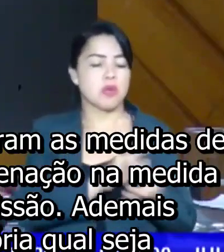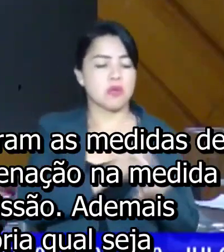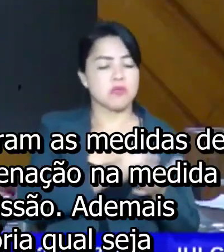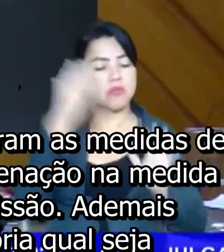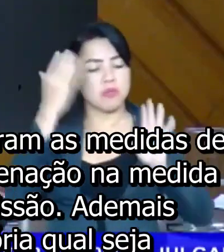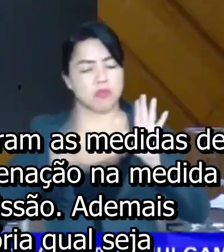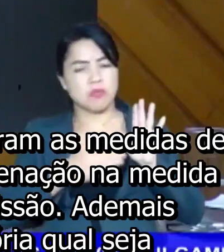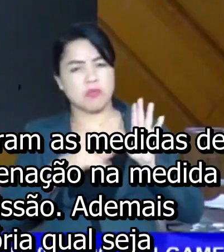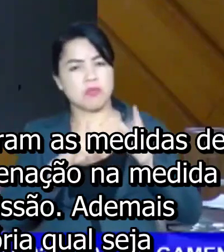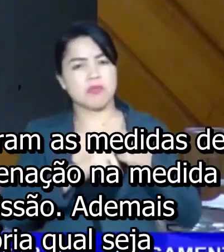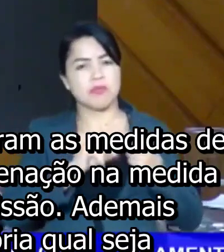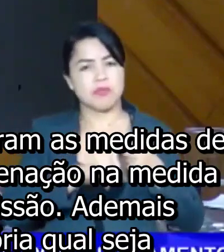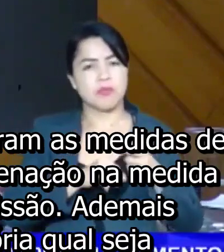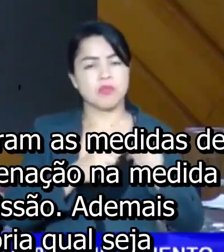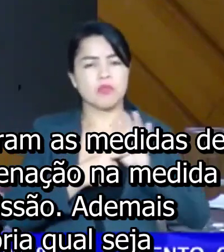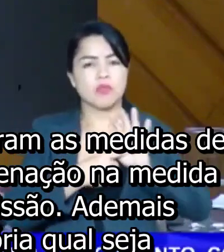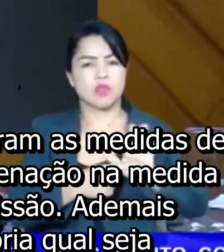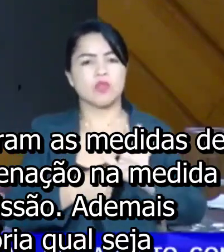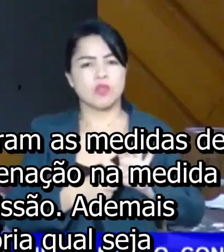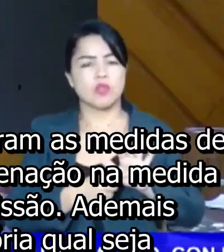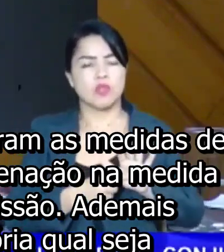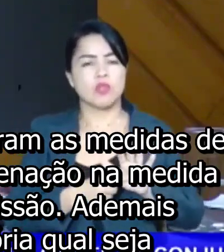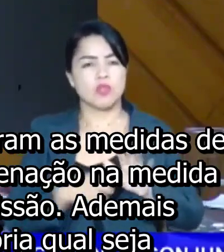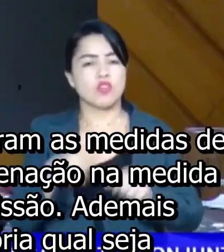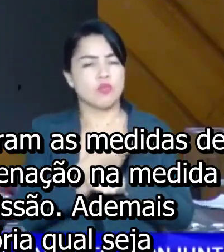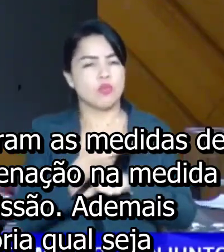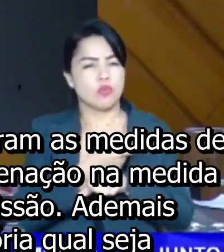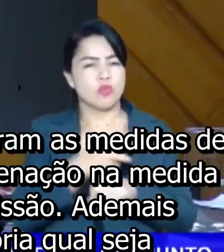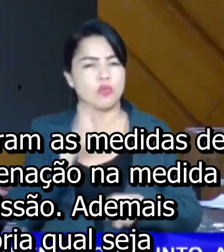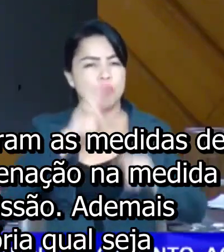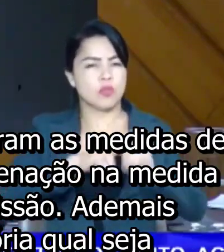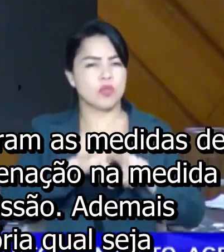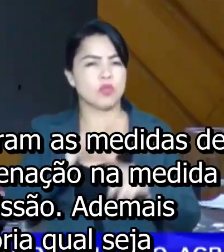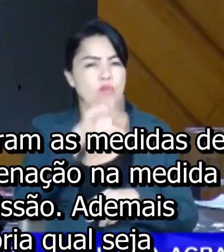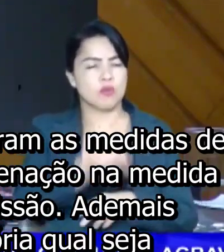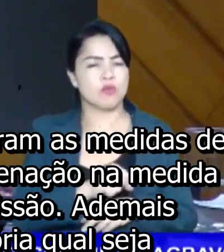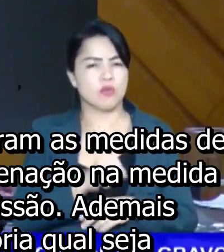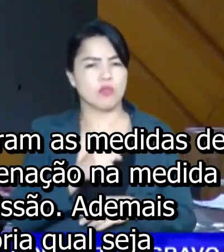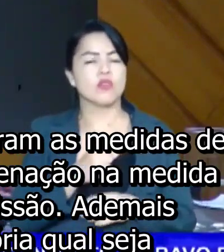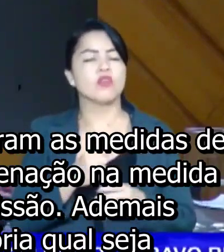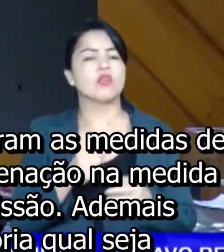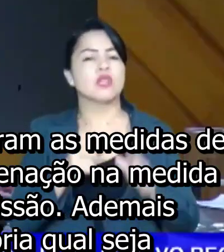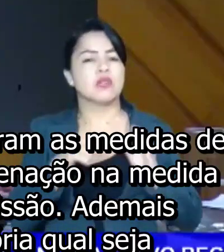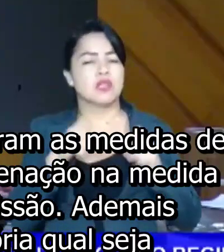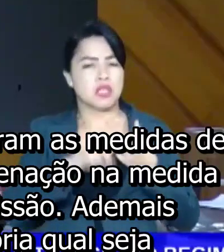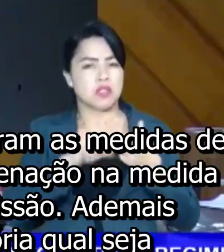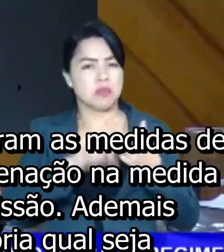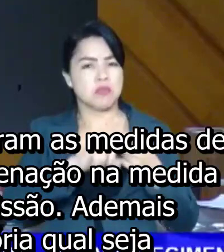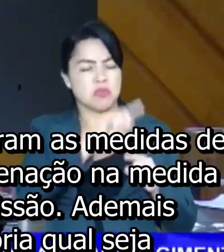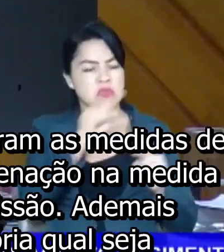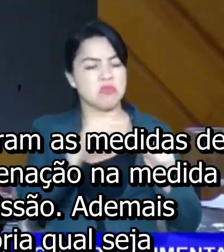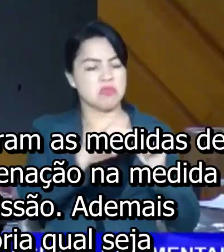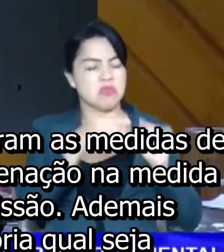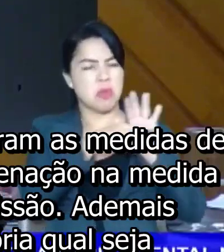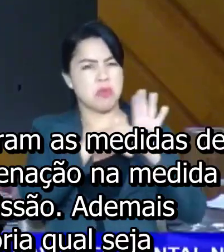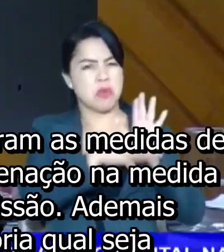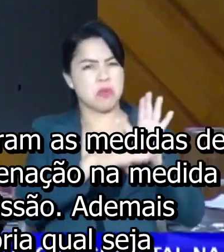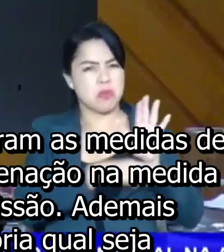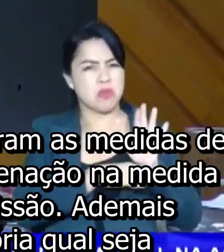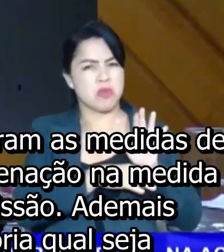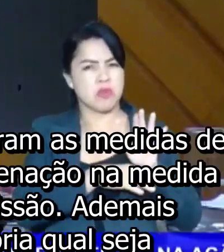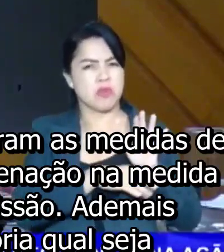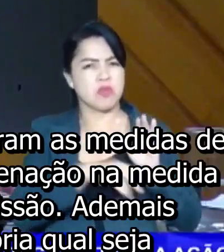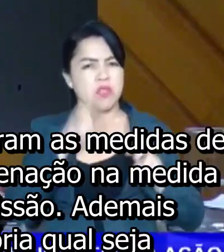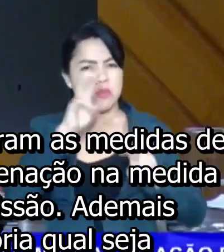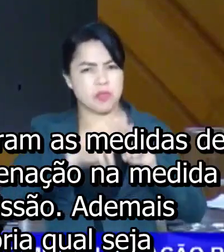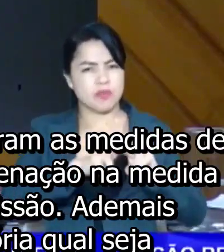que desencadearam as medidas de busca e apreensão e que fundamentaram a decisão de condenação, na medida em que a ação rescisória sequer avança no juízo de